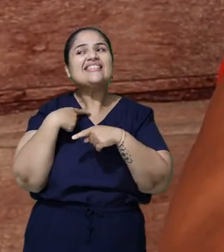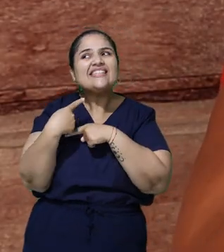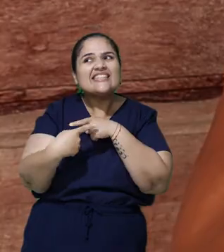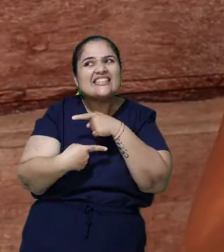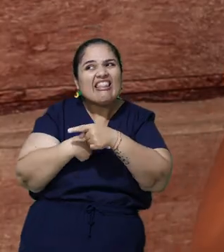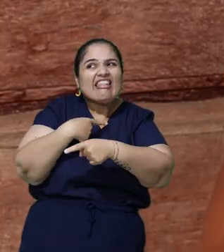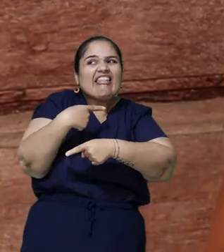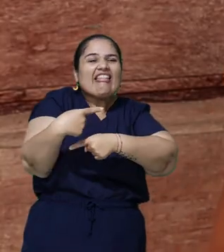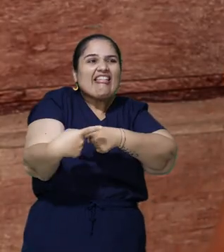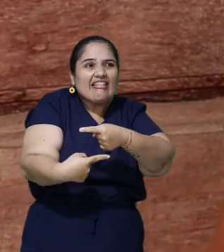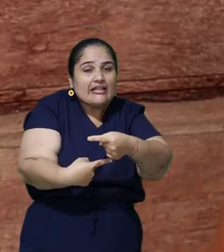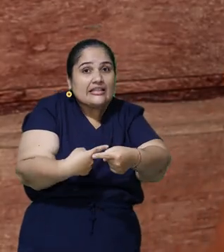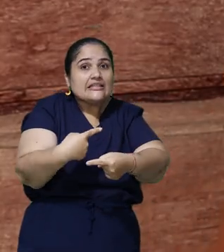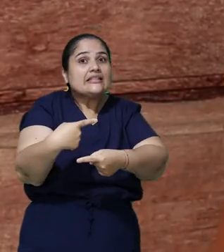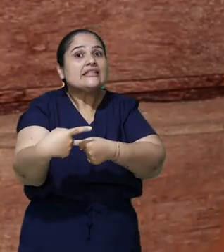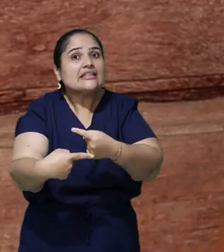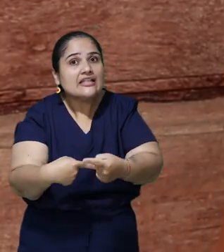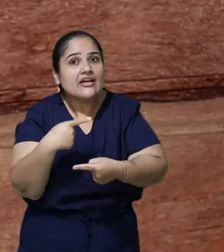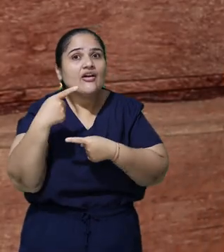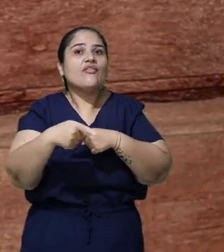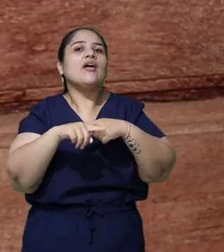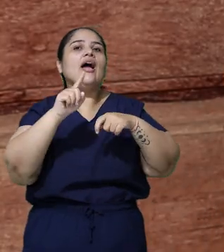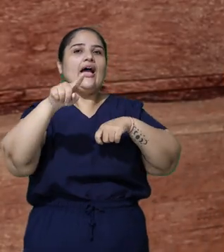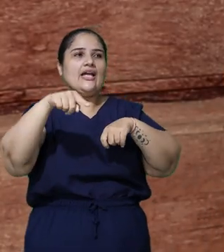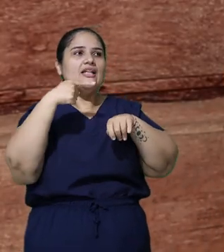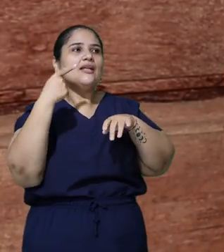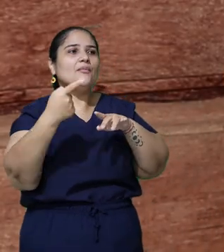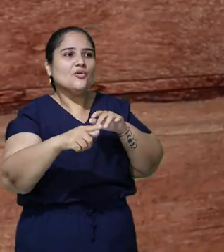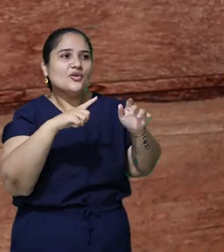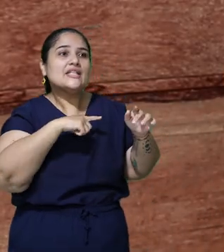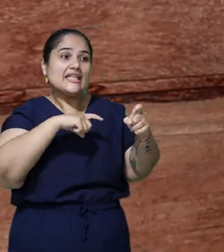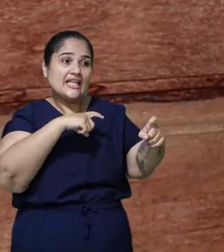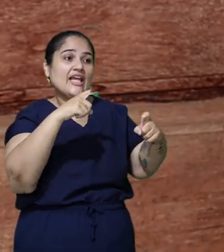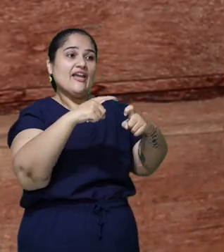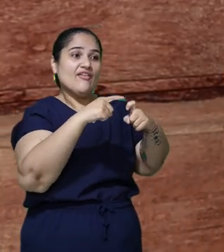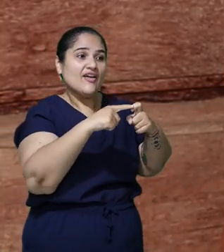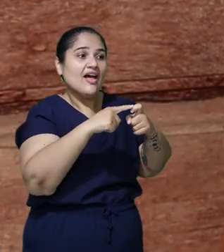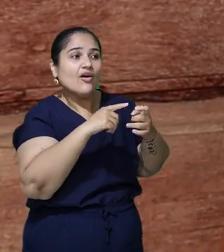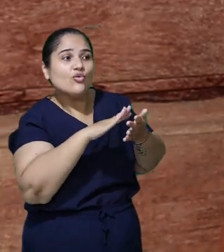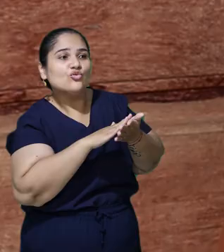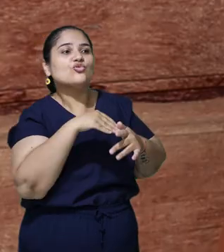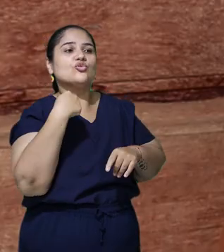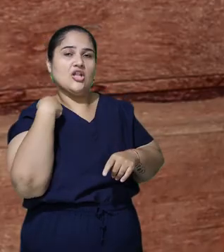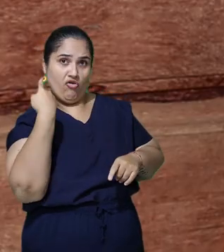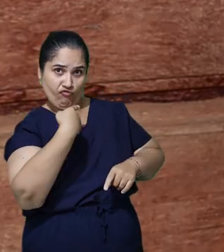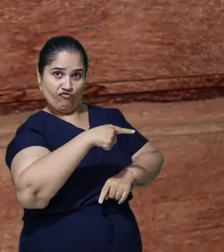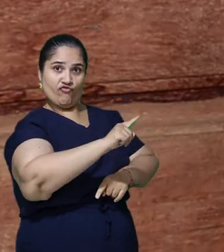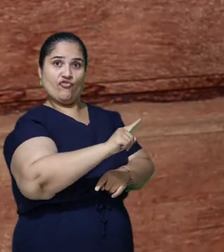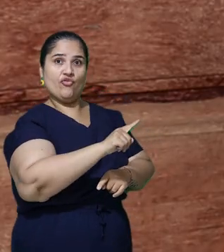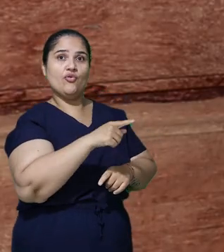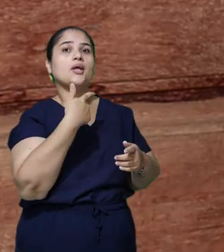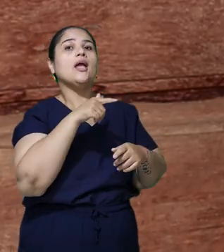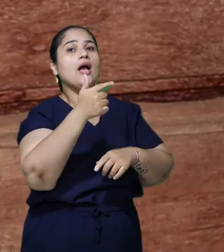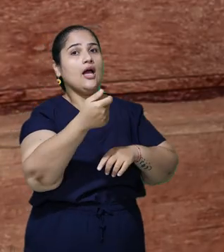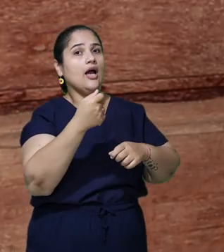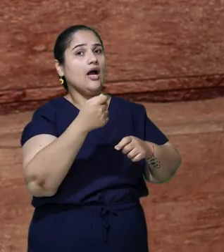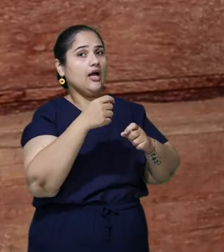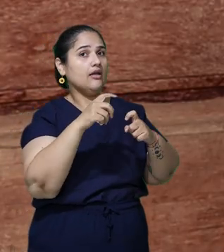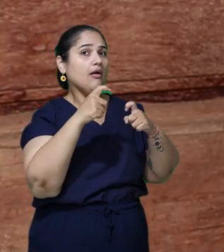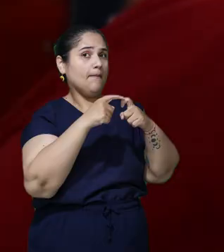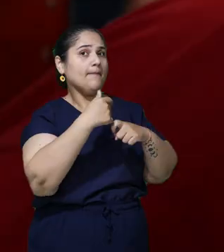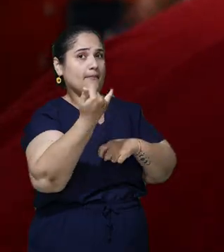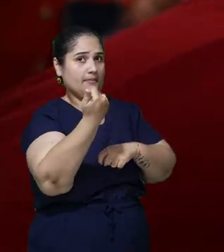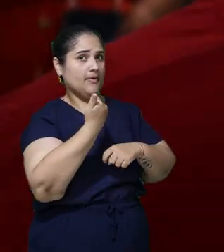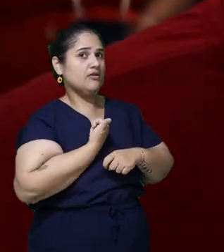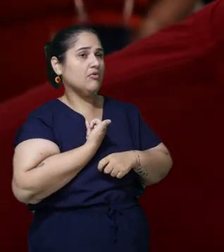e quando marcaram pra mim ir, eu fui. A doutora disse pra mim que ou ele tinha autismo